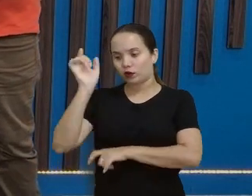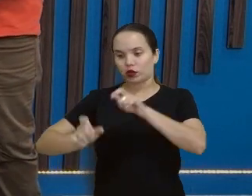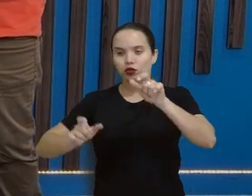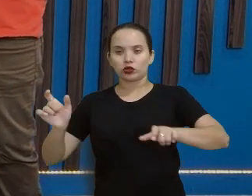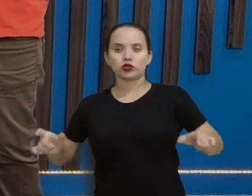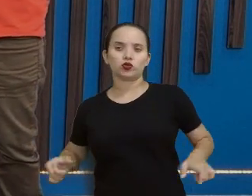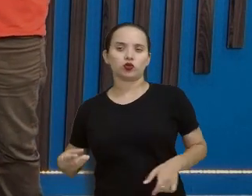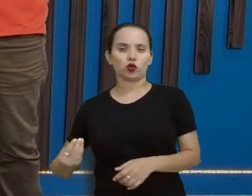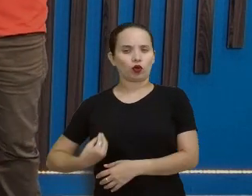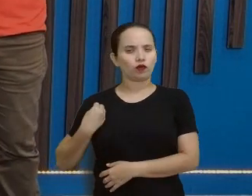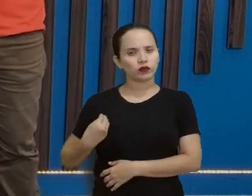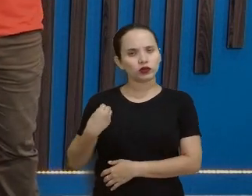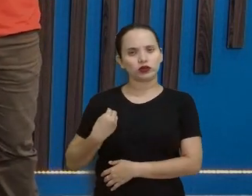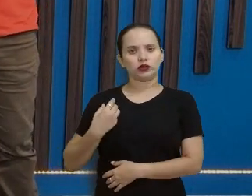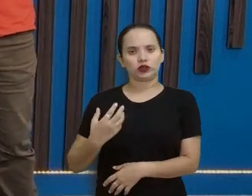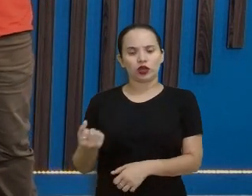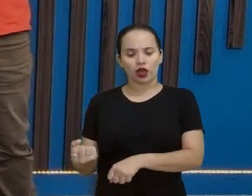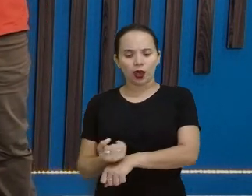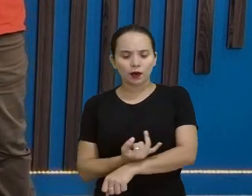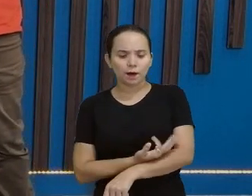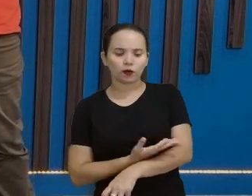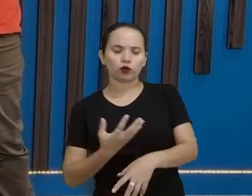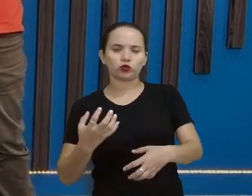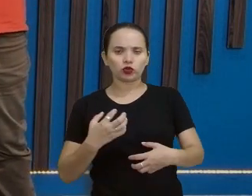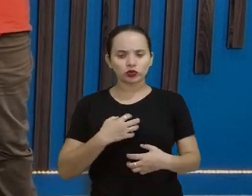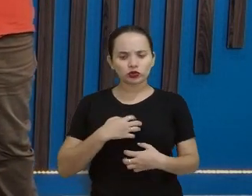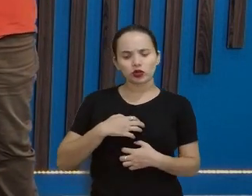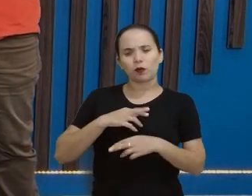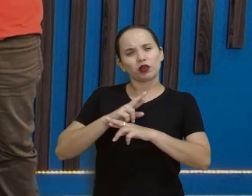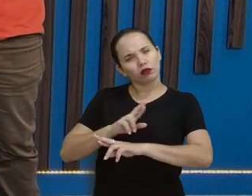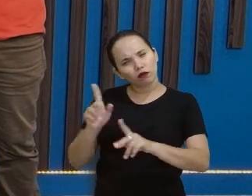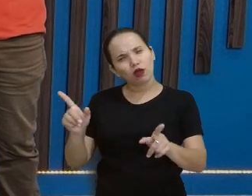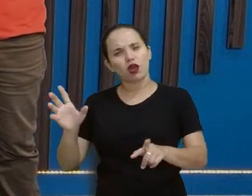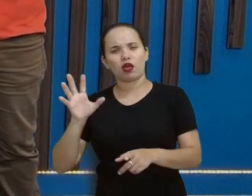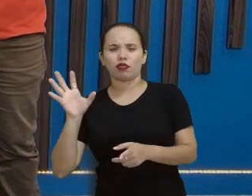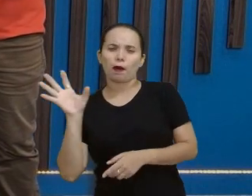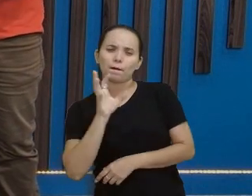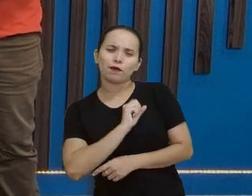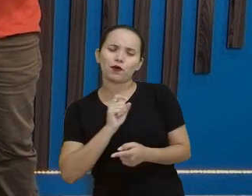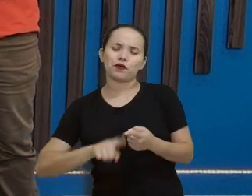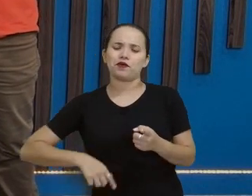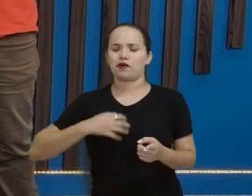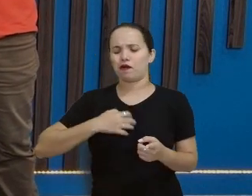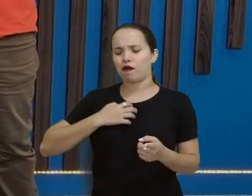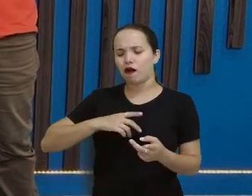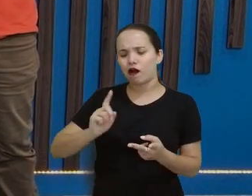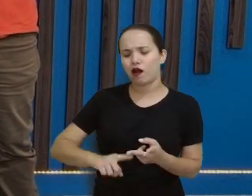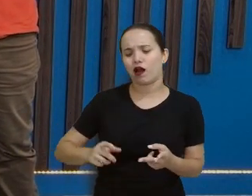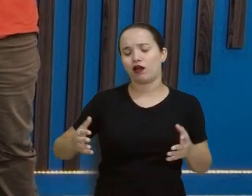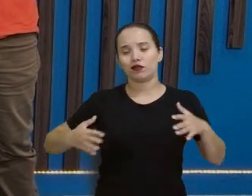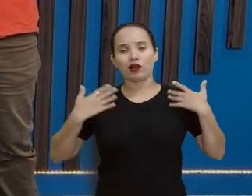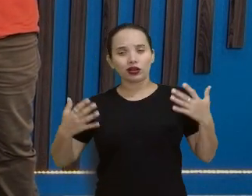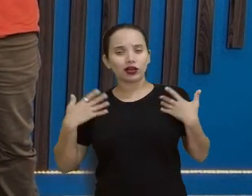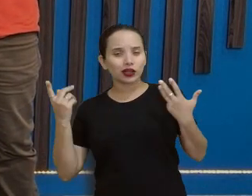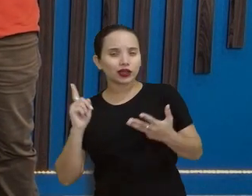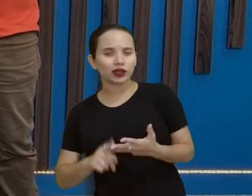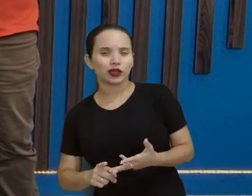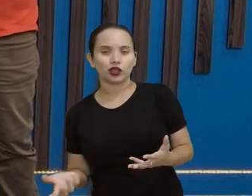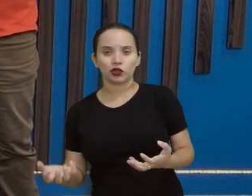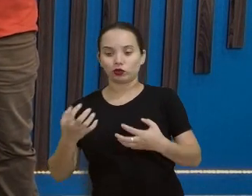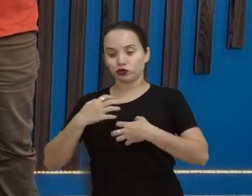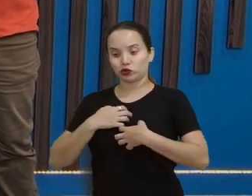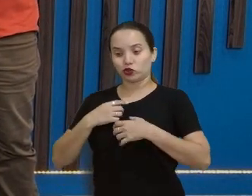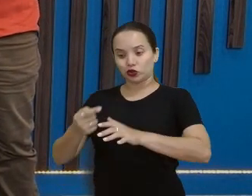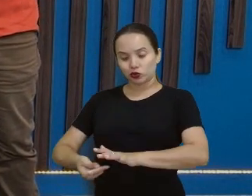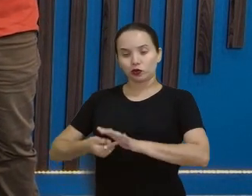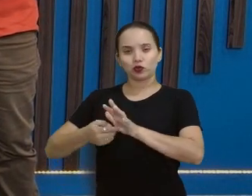uma forma diferente, vivencia o amor de uma forma diferente, vivencia a alegria, né? Tem uma forma de demonstrar até